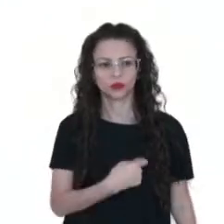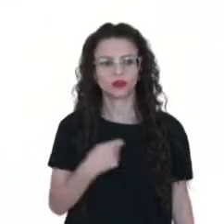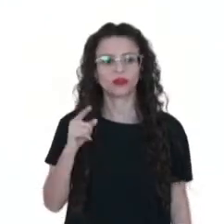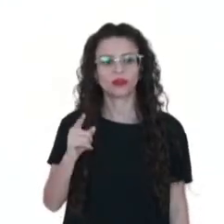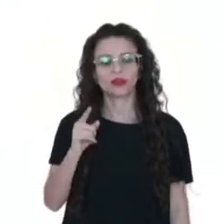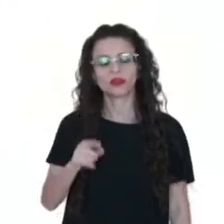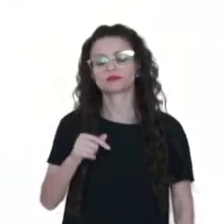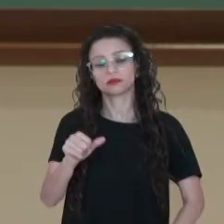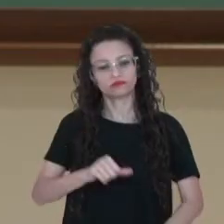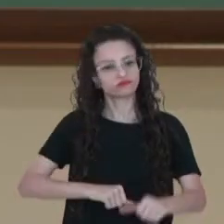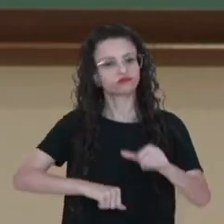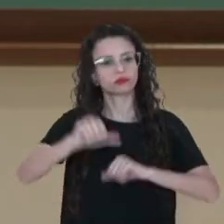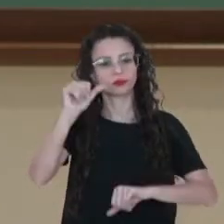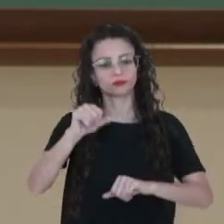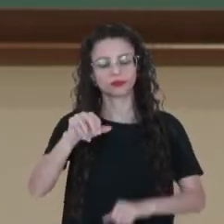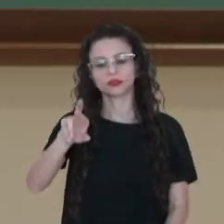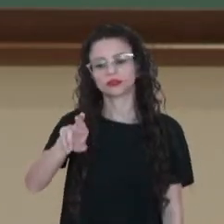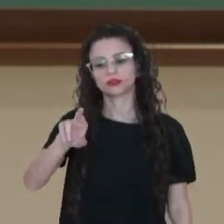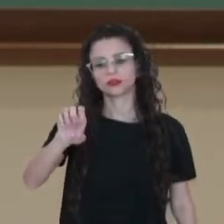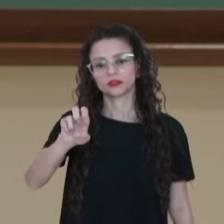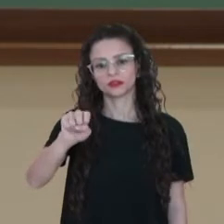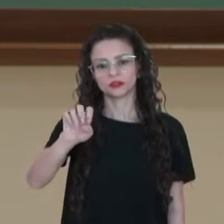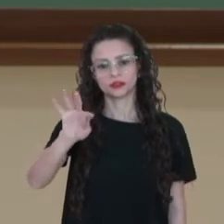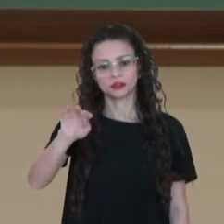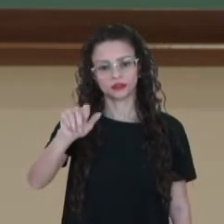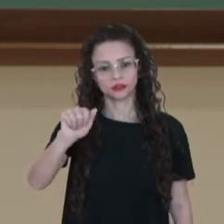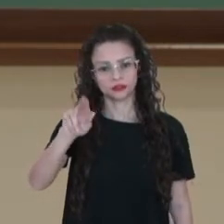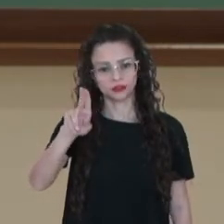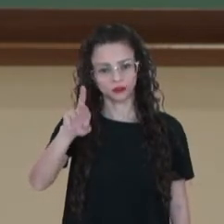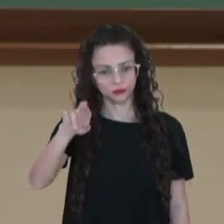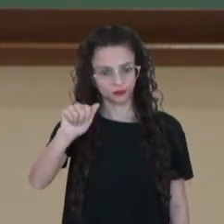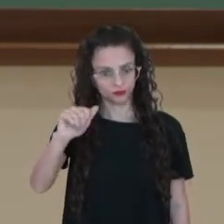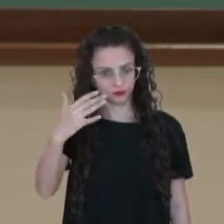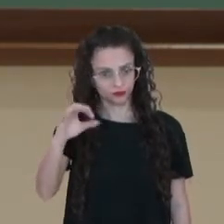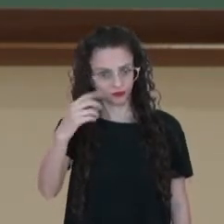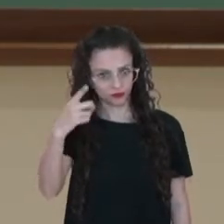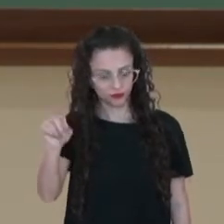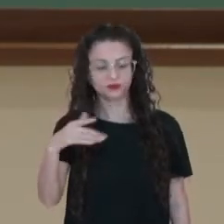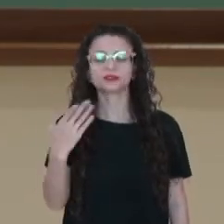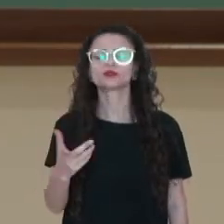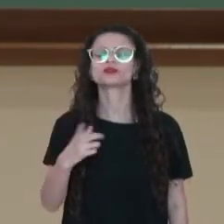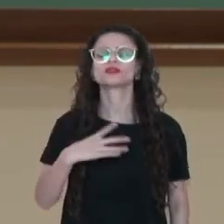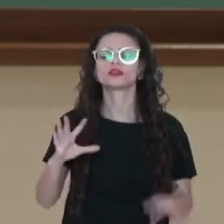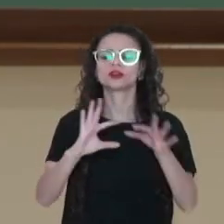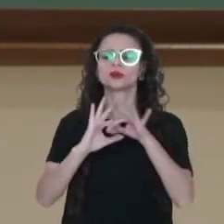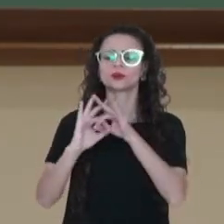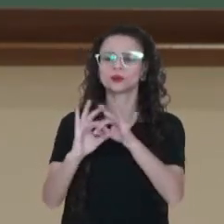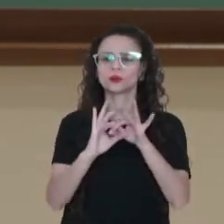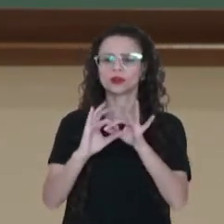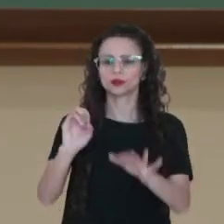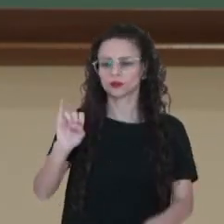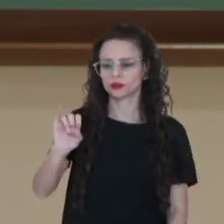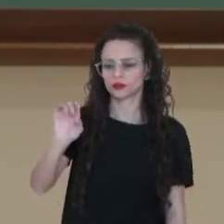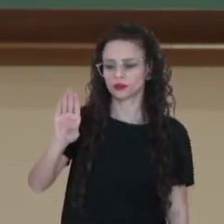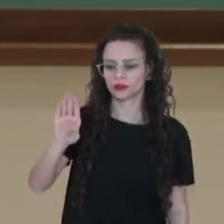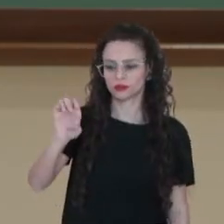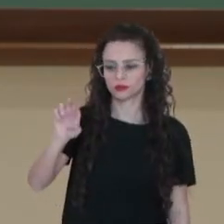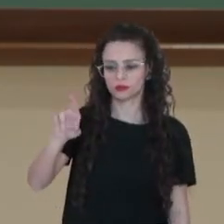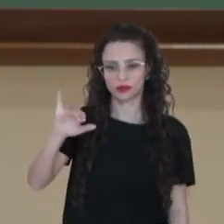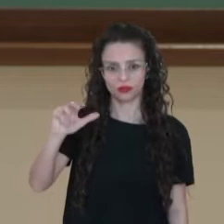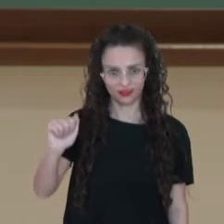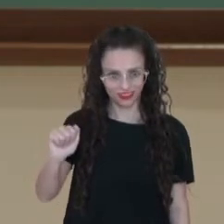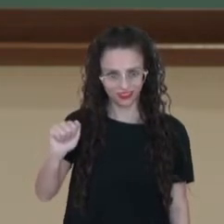como a Restauração. Vamos retomar um pouquinho para que vocês possam entender. Então, houve a União Ibérica. A partir da morte do rei de Portugal